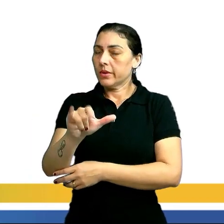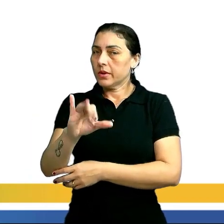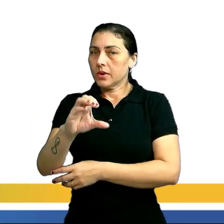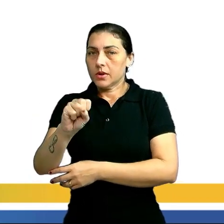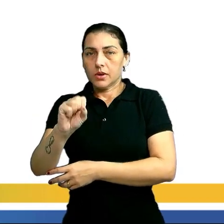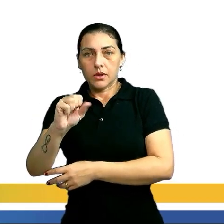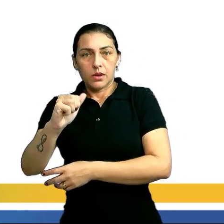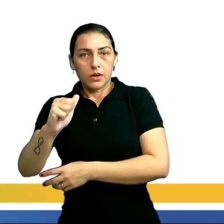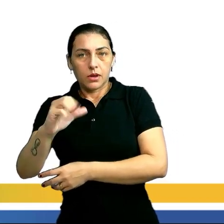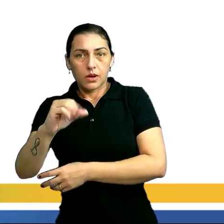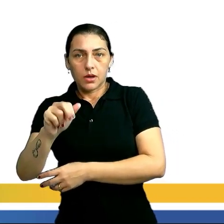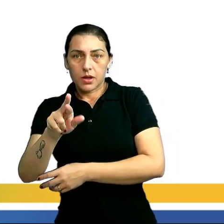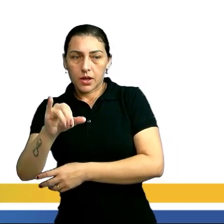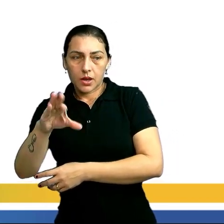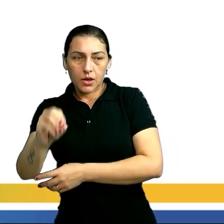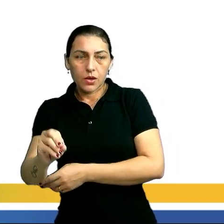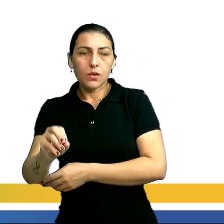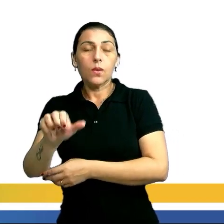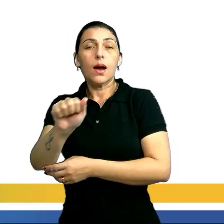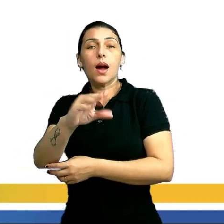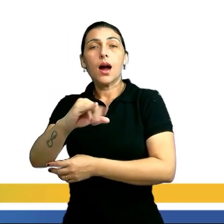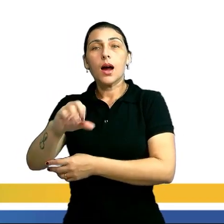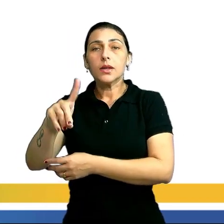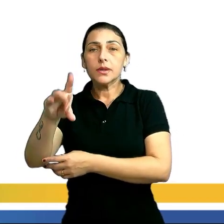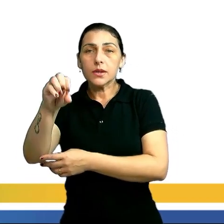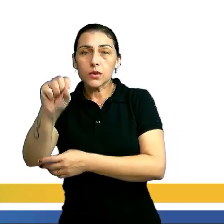ácidos nucleicos. Nós estamos descrevendo, então,